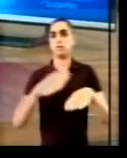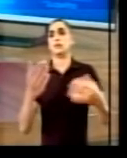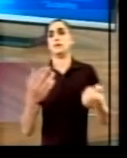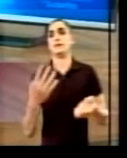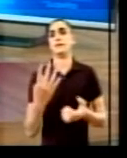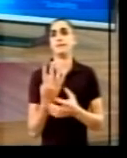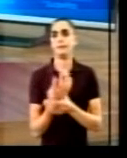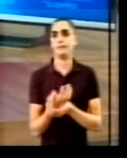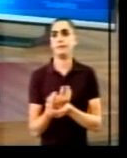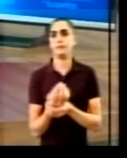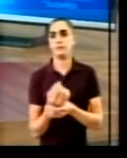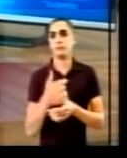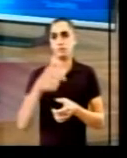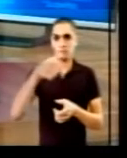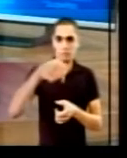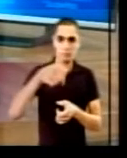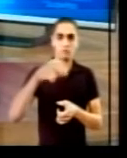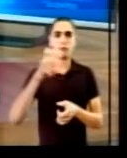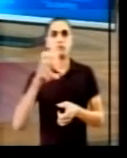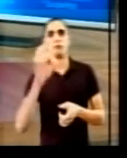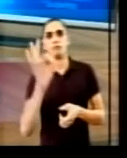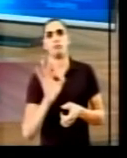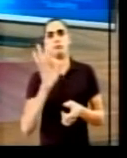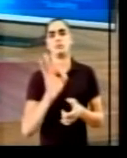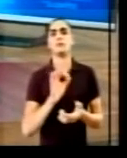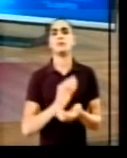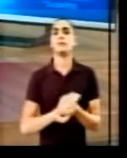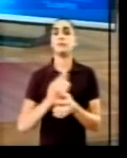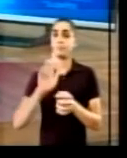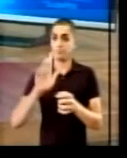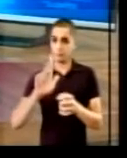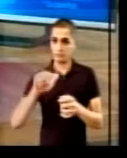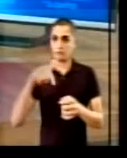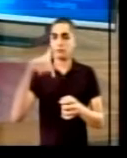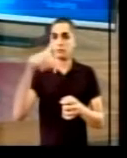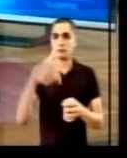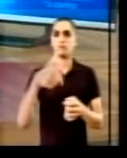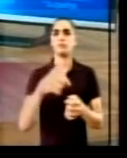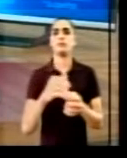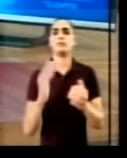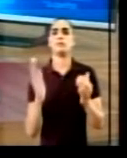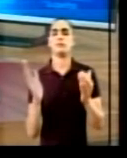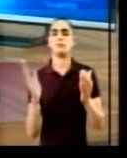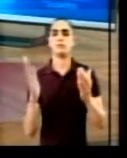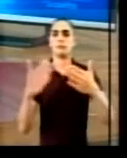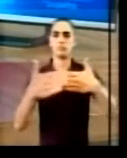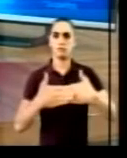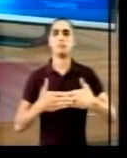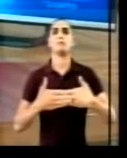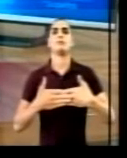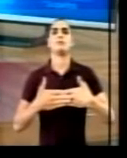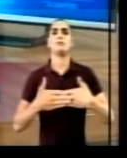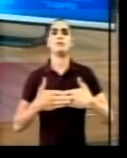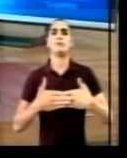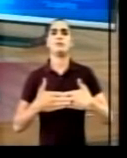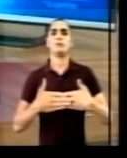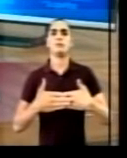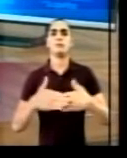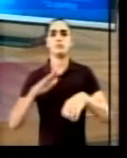para 75% e depois um fechamento quase exclusivo, que é mais de